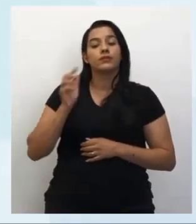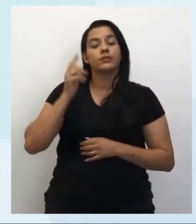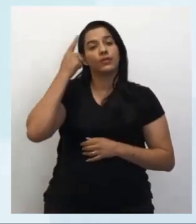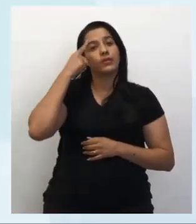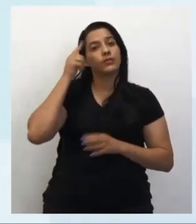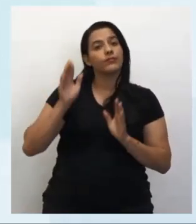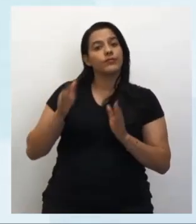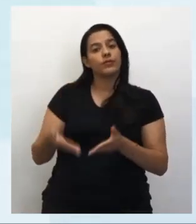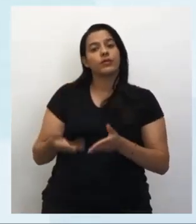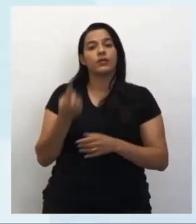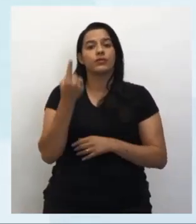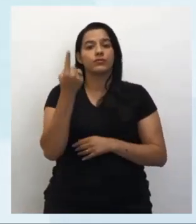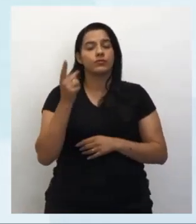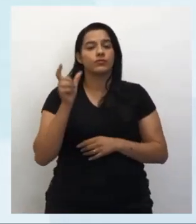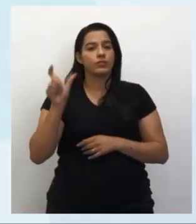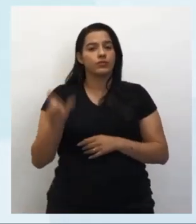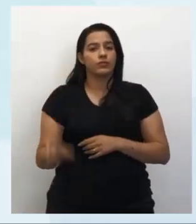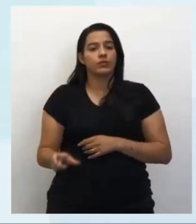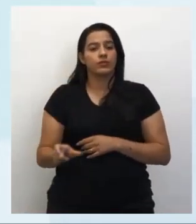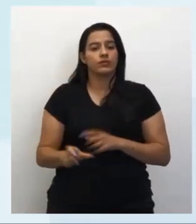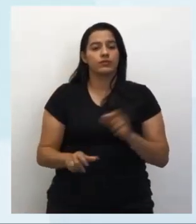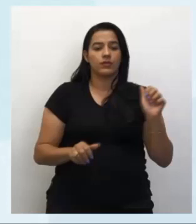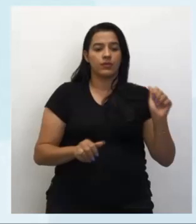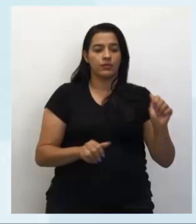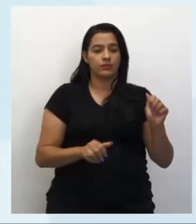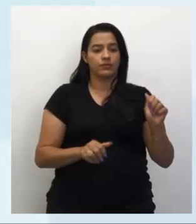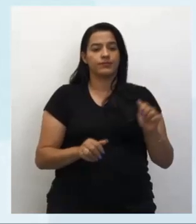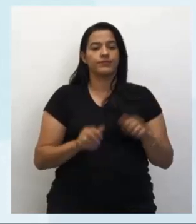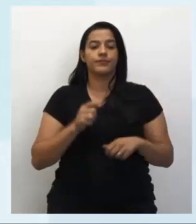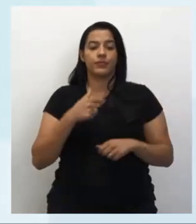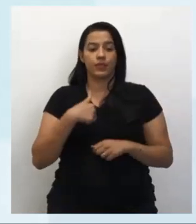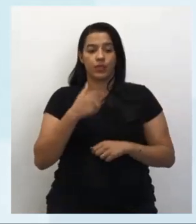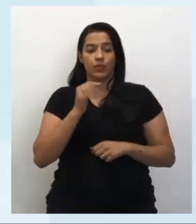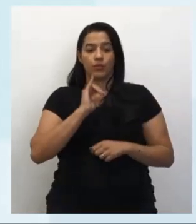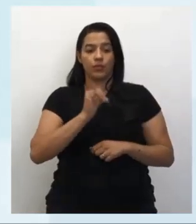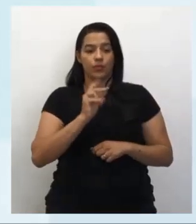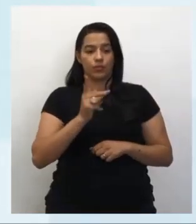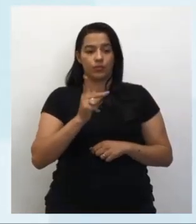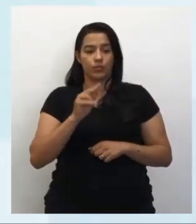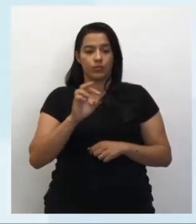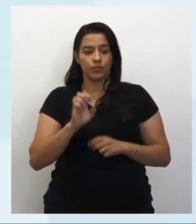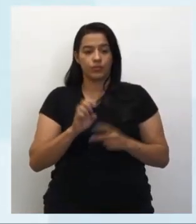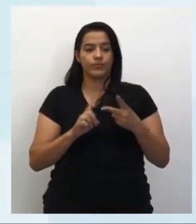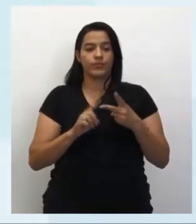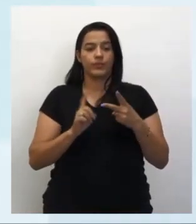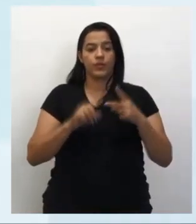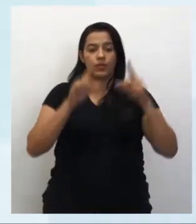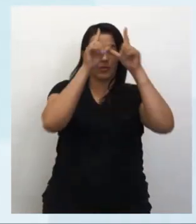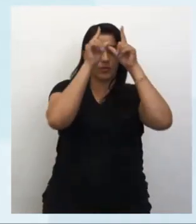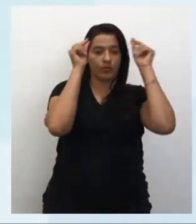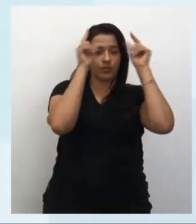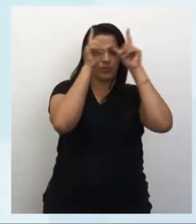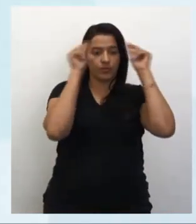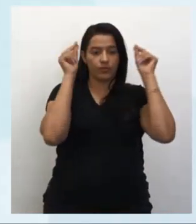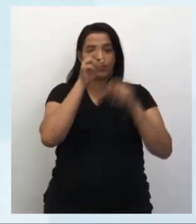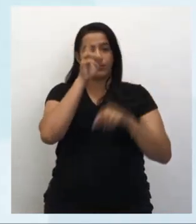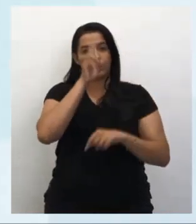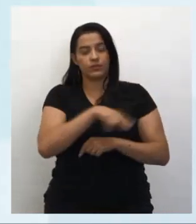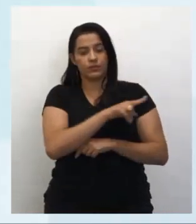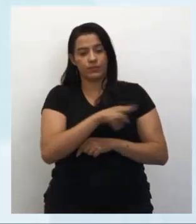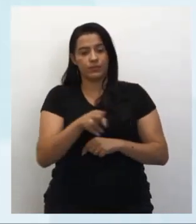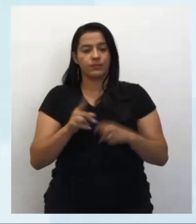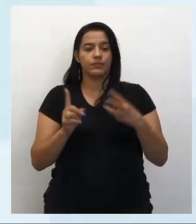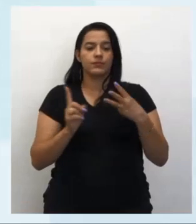narrativo um dos personagens. A, o teólogo Procópio Valongo. B, o enfermeiro de um